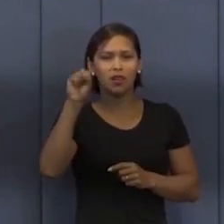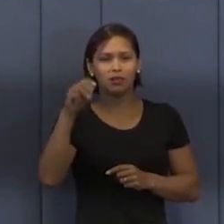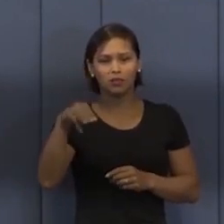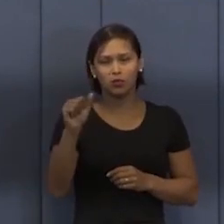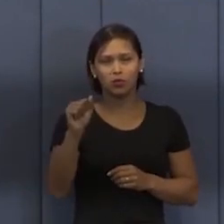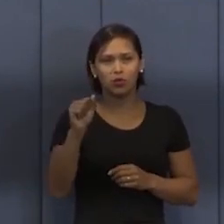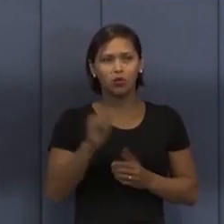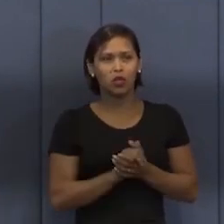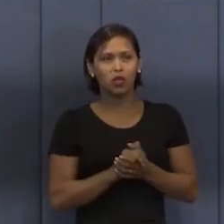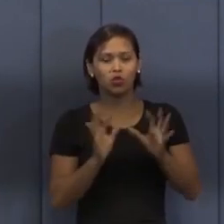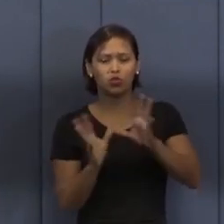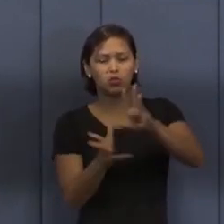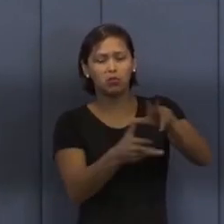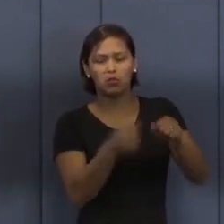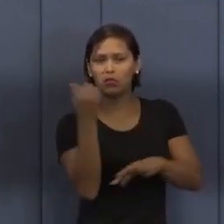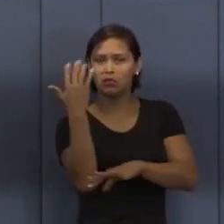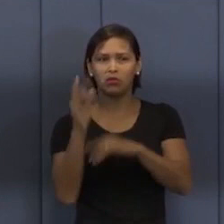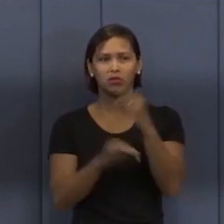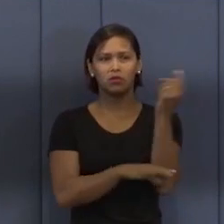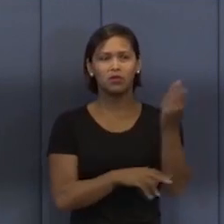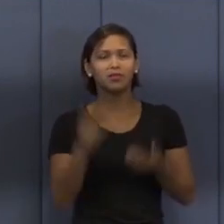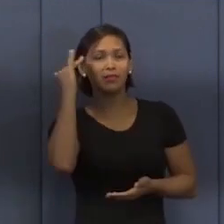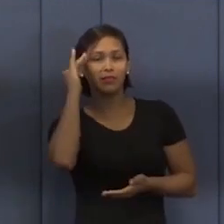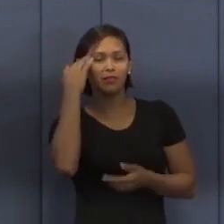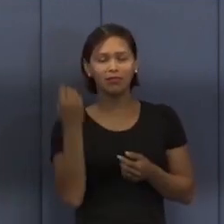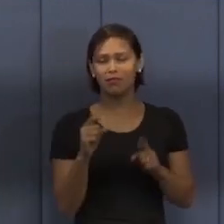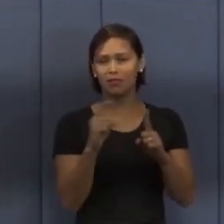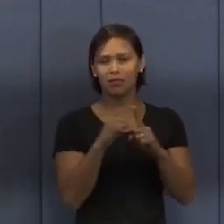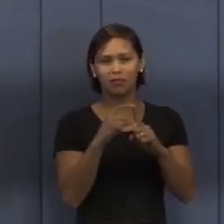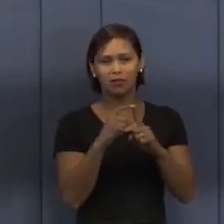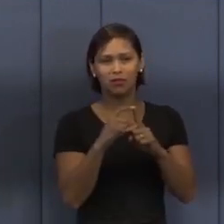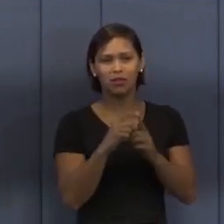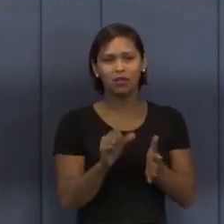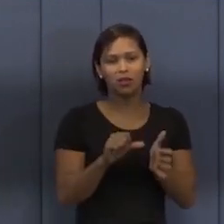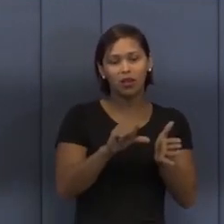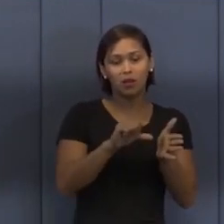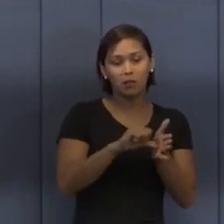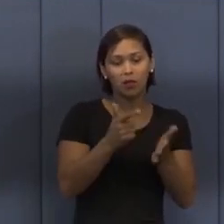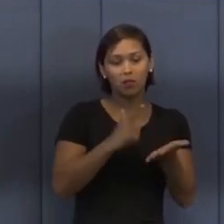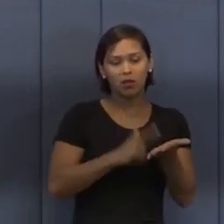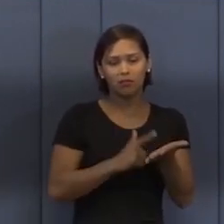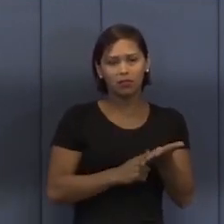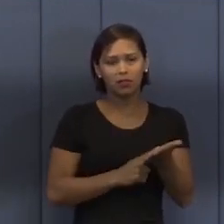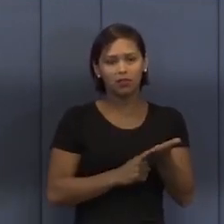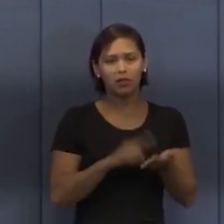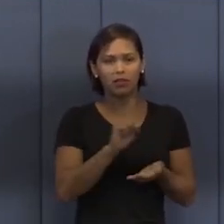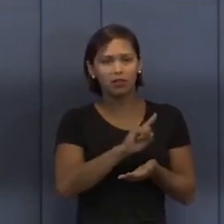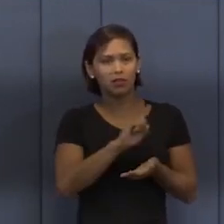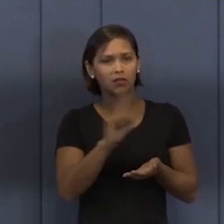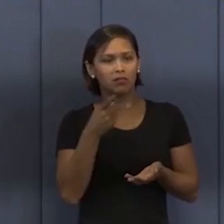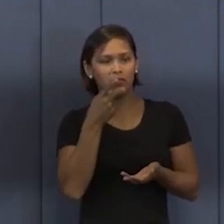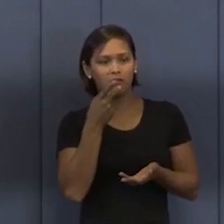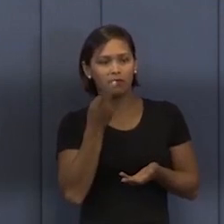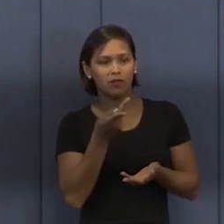fenômeno da vida, do mundo, da natureza, do que quer que seja, a que se refere esse termo. E já logo na primeira página ele